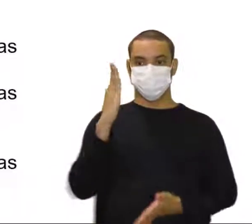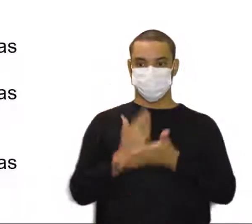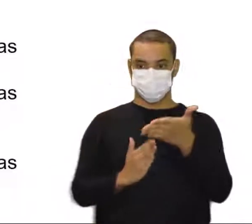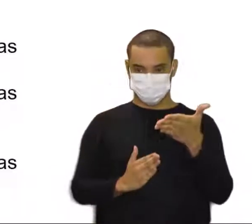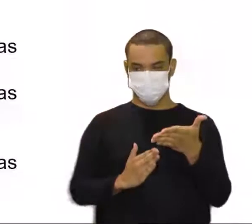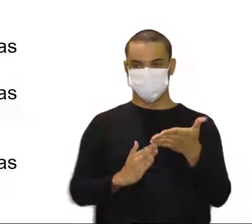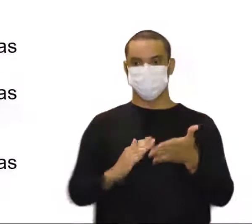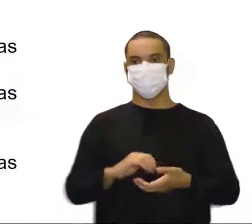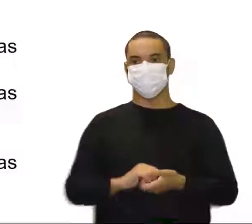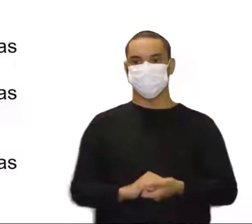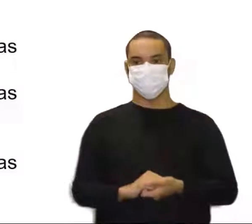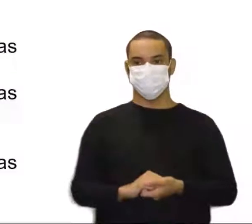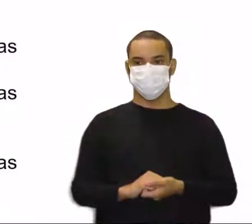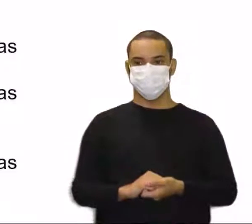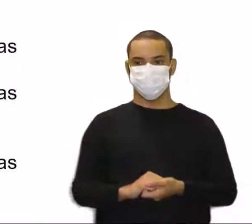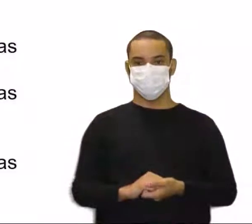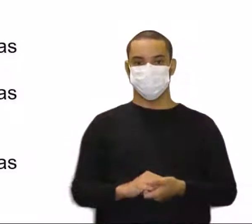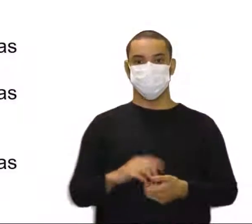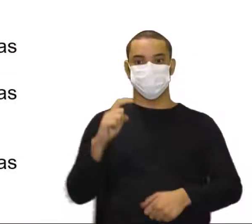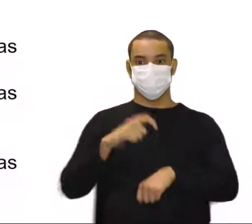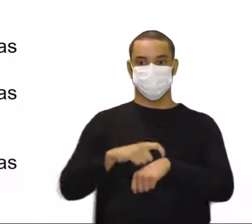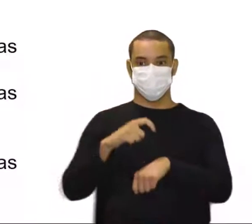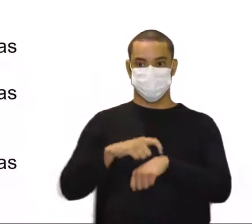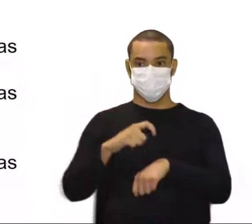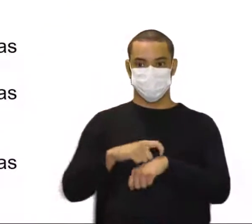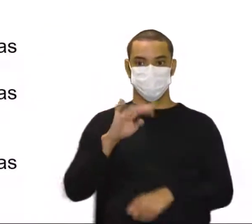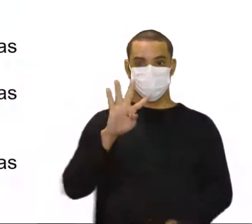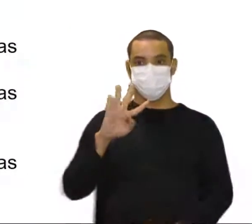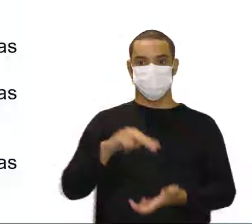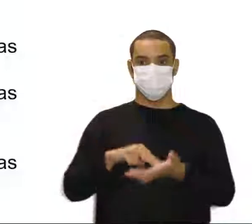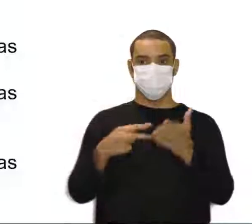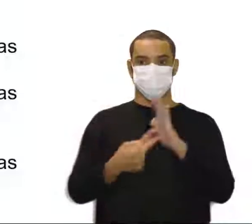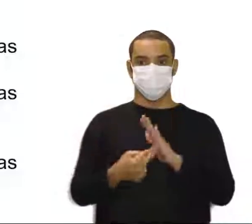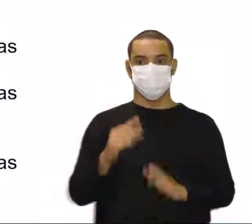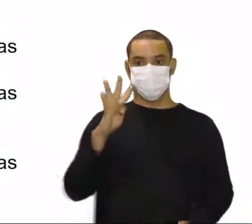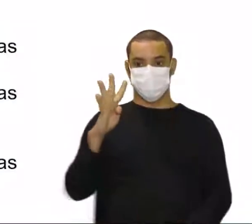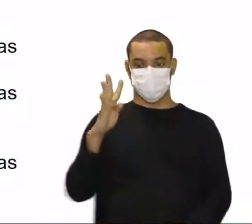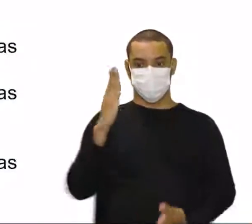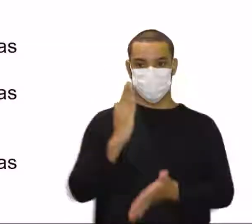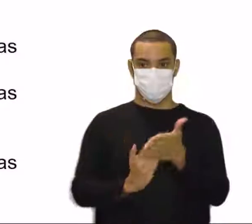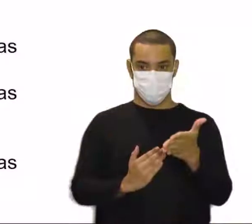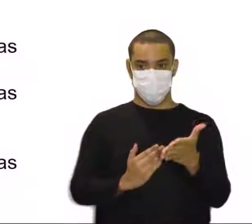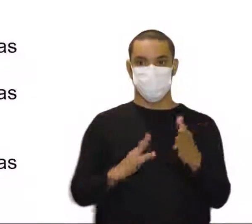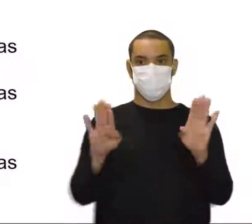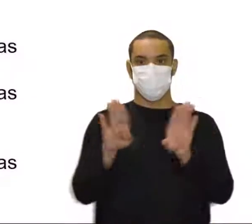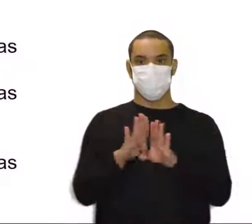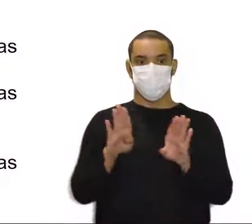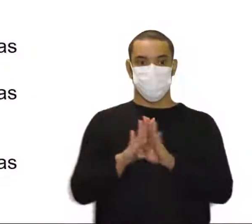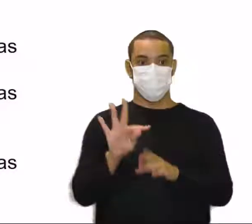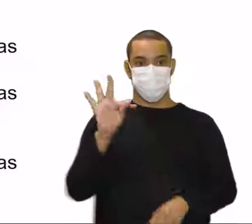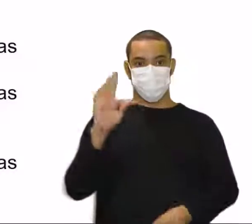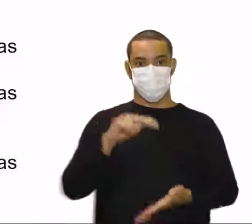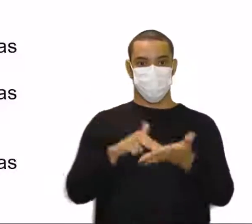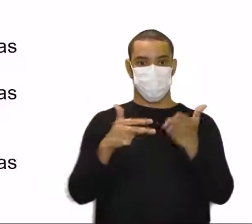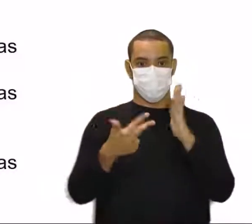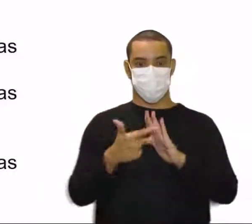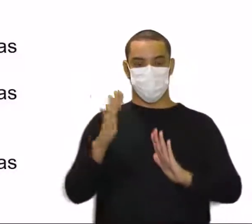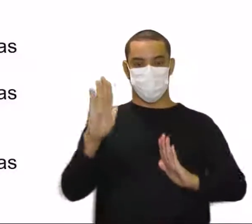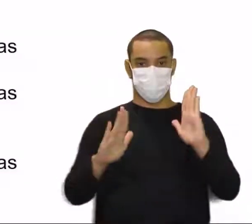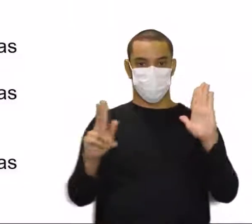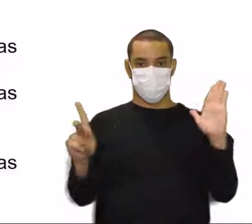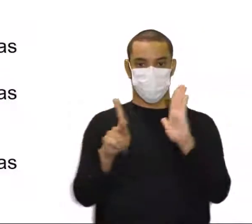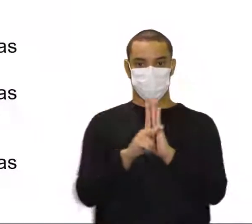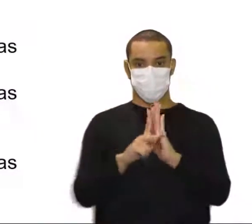período, né? E o instante 4 aqui seriam 3/4 do período, em que t representa o período da